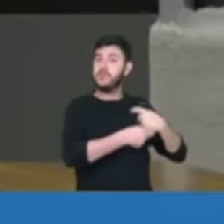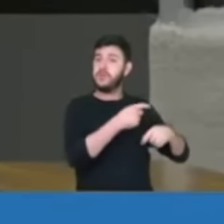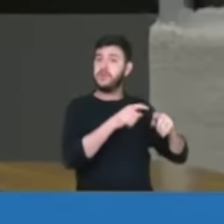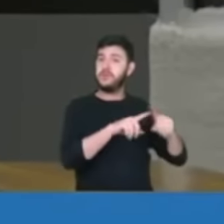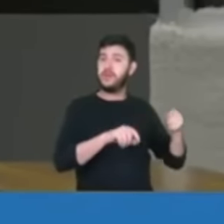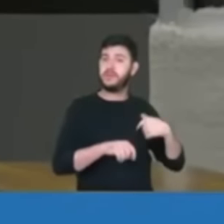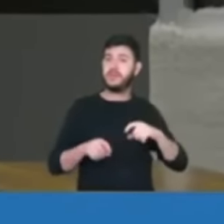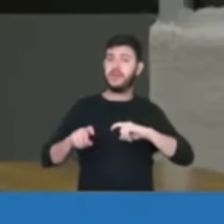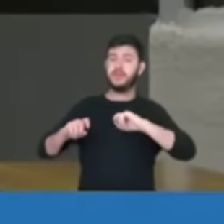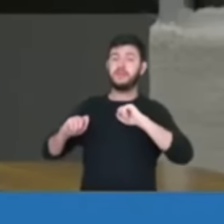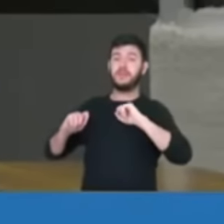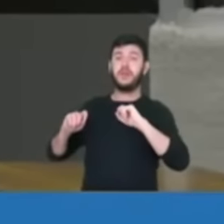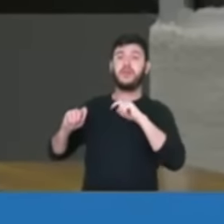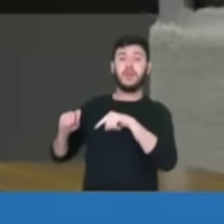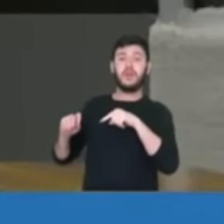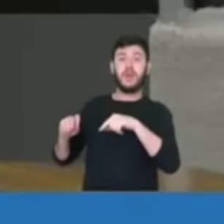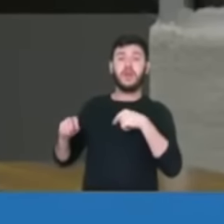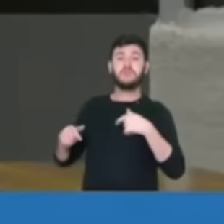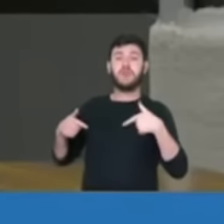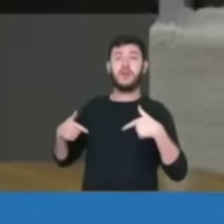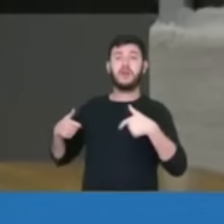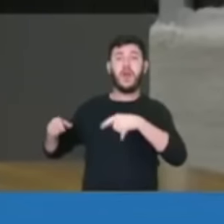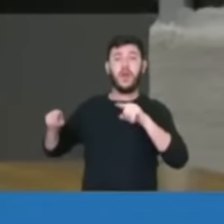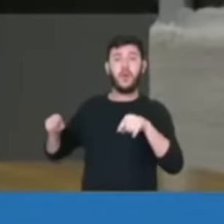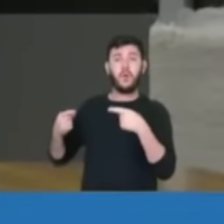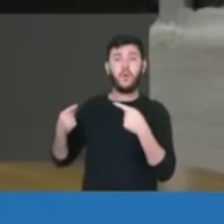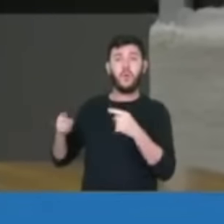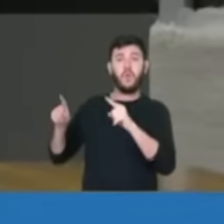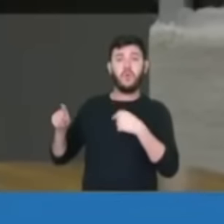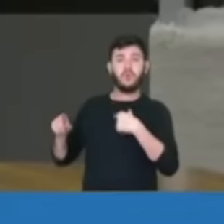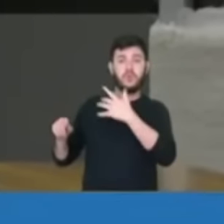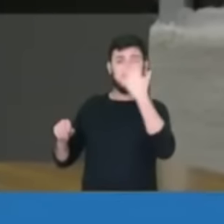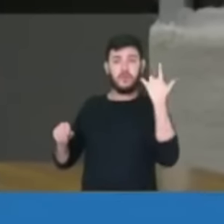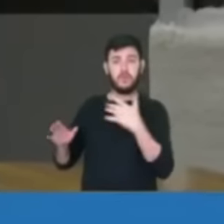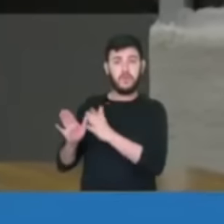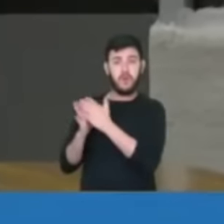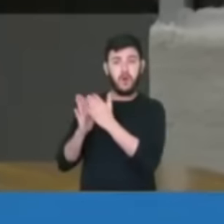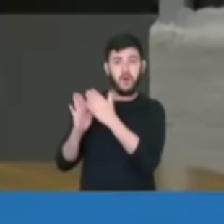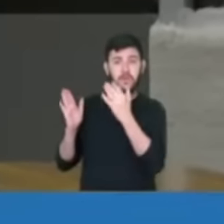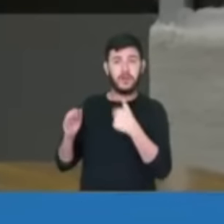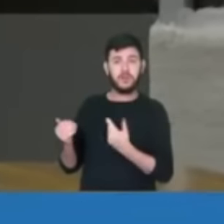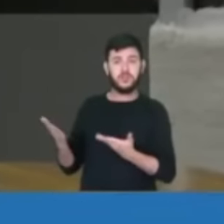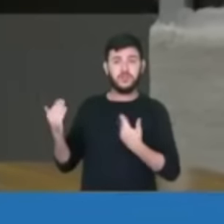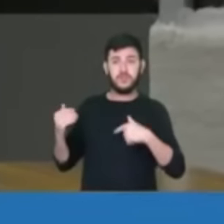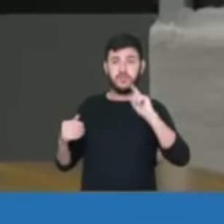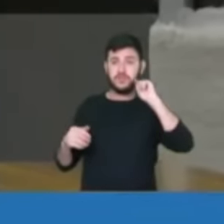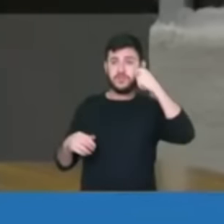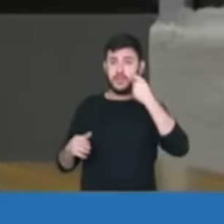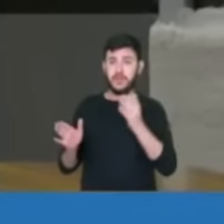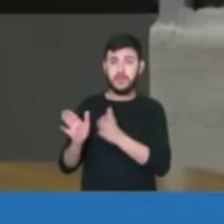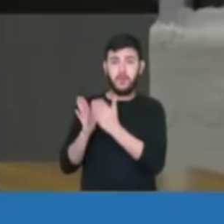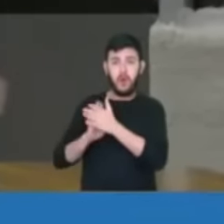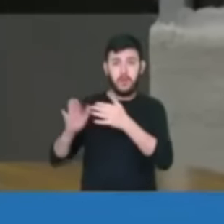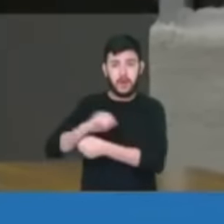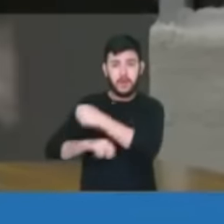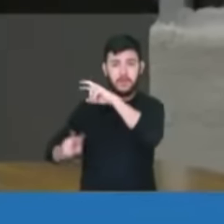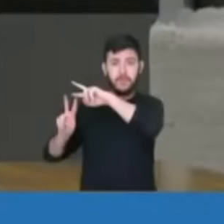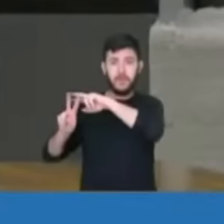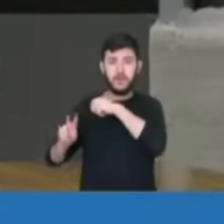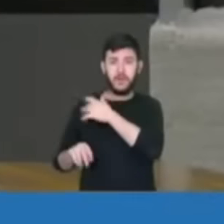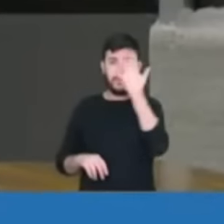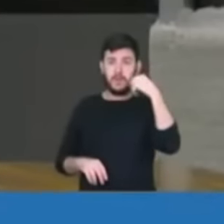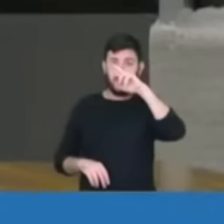se transforma em guerra aos pobres, significa o hiperencarceramento da juventude pobre e negra, e ao mesmo tempo a criminalização do usuário só